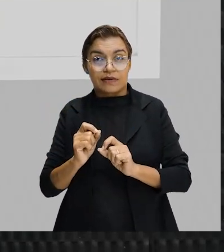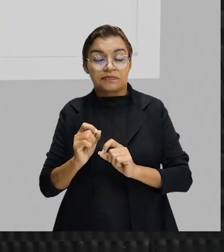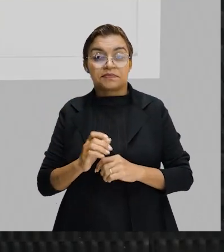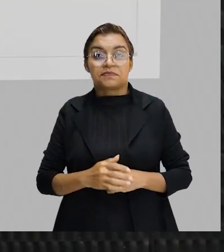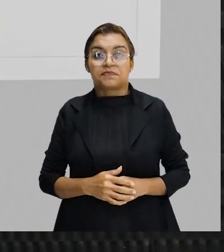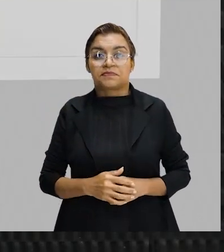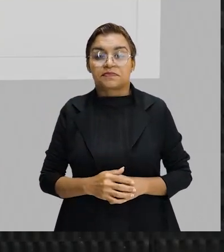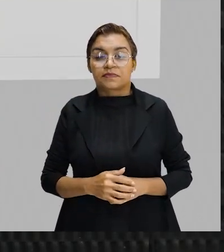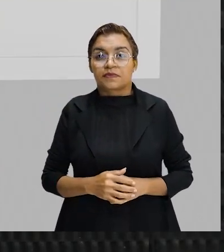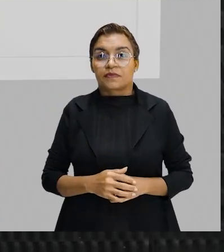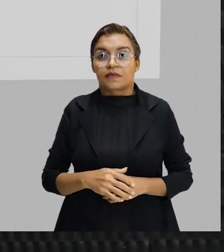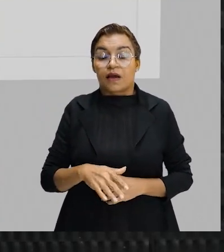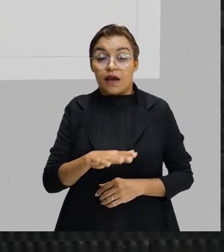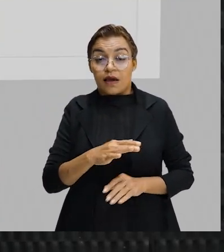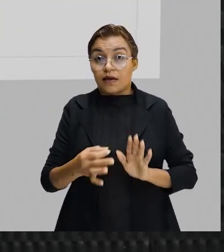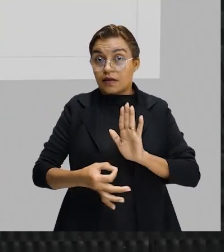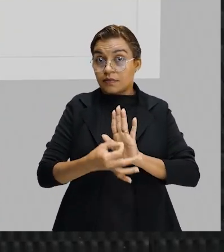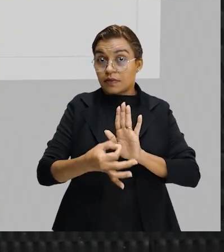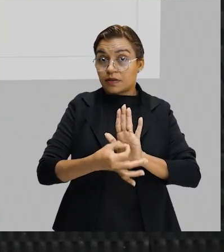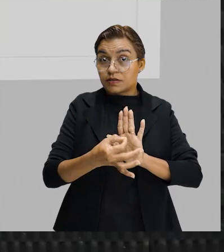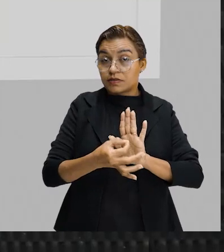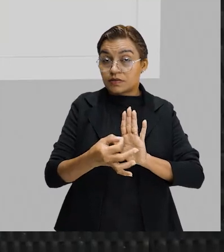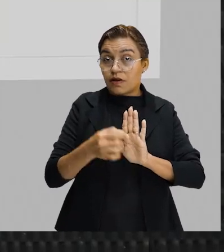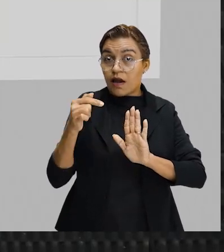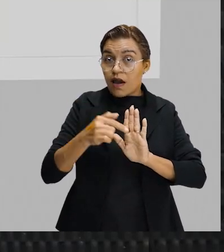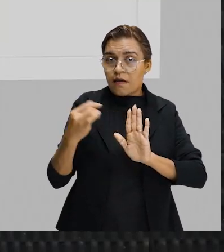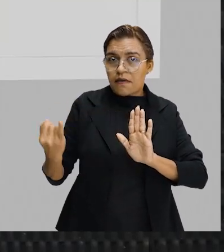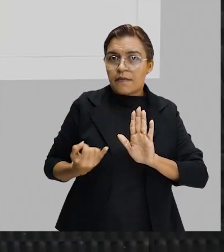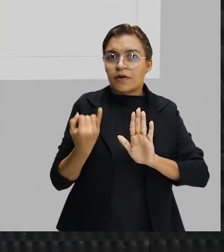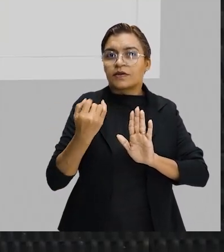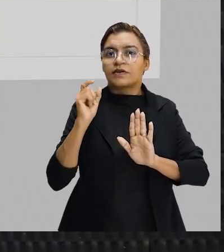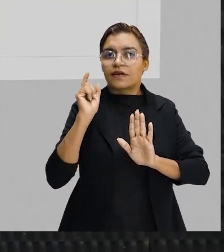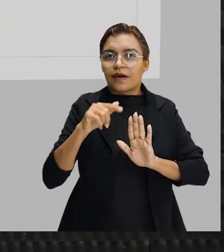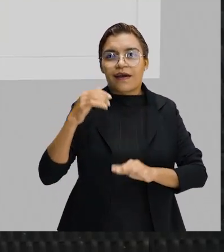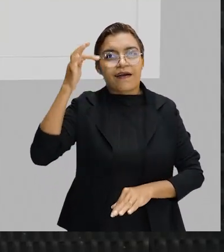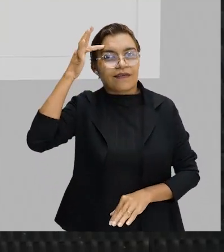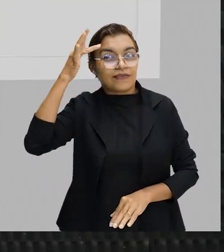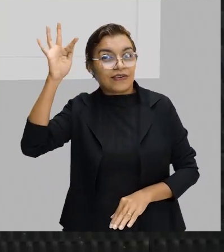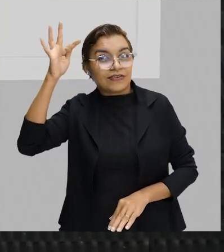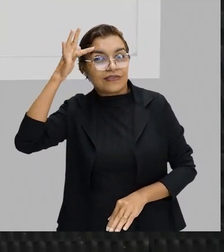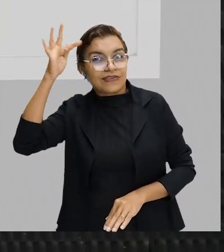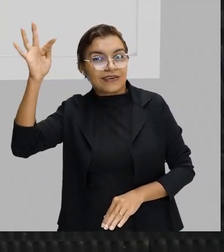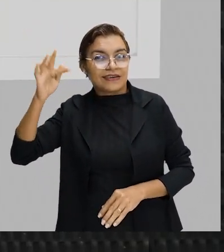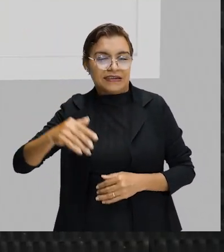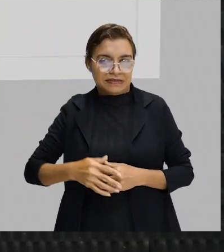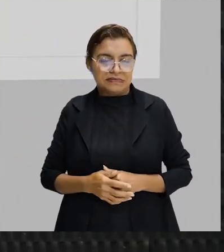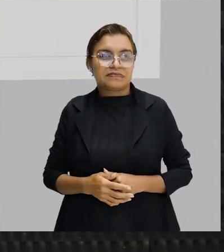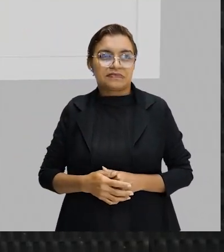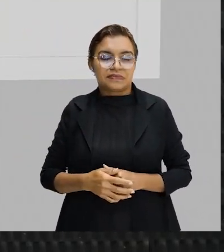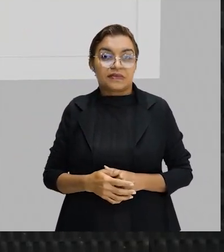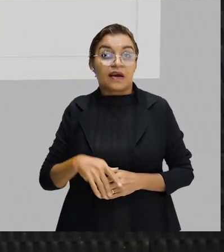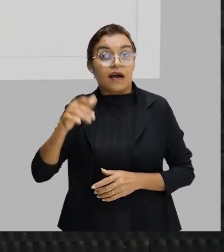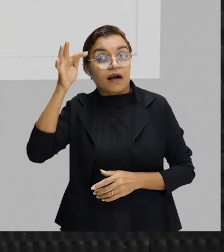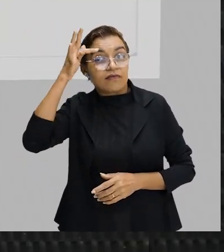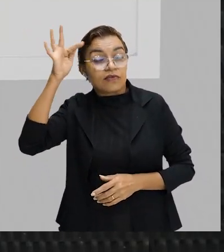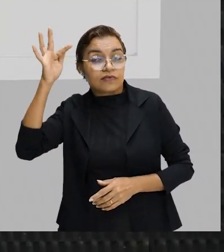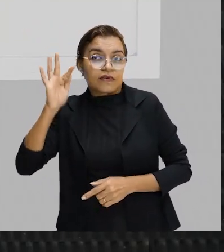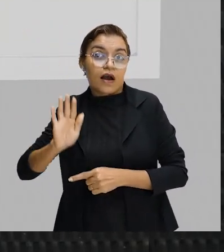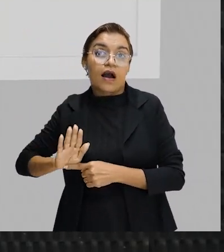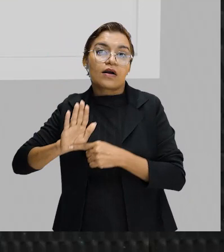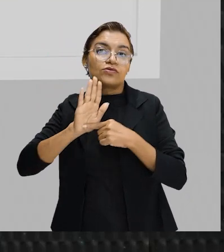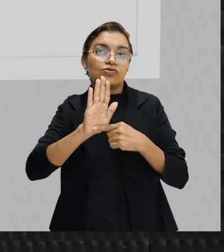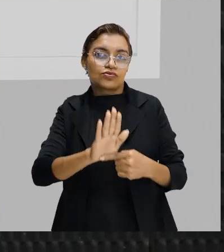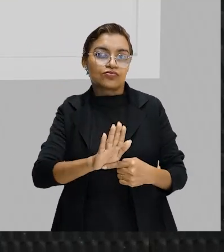fundamentais para esta argumentação é a própria filosofia, meus caros. Olha aqui, olha, a filosofia ela vai contribuir